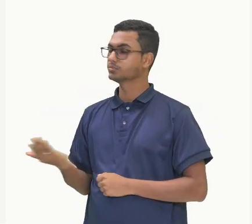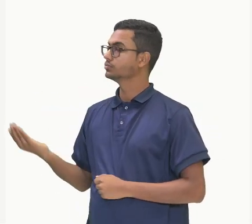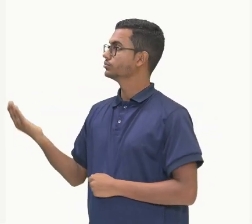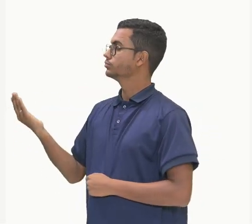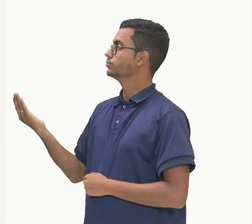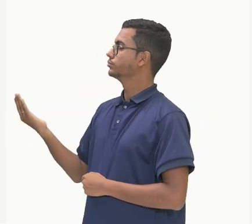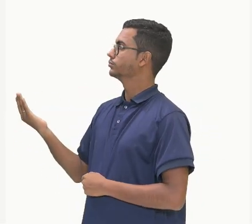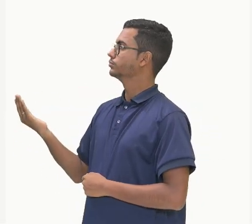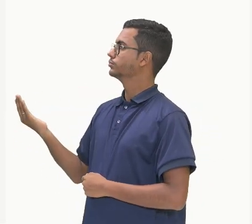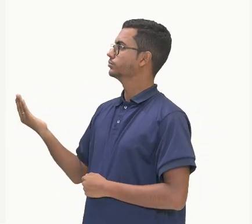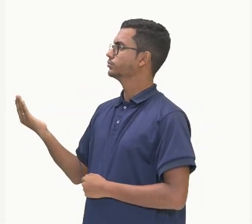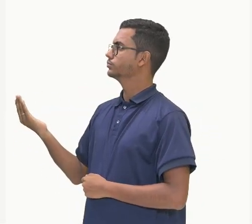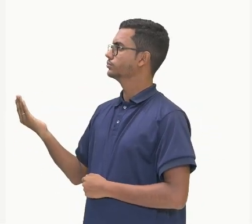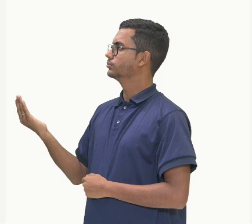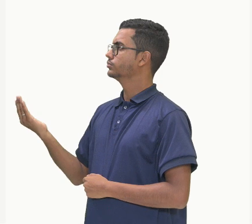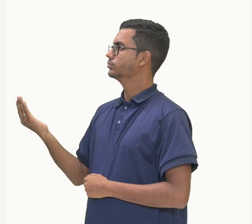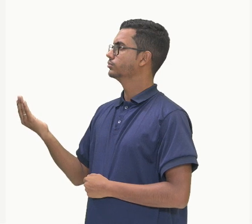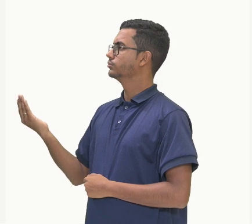10,257 menos